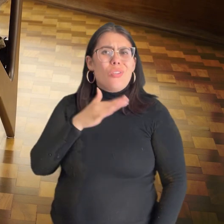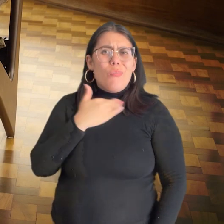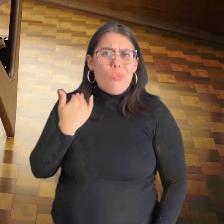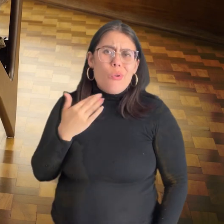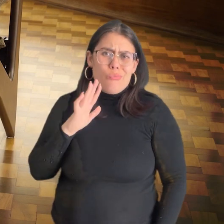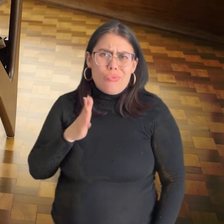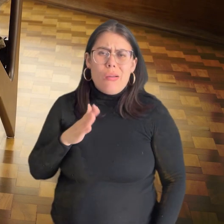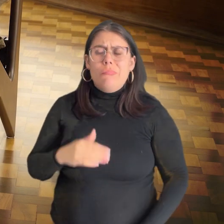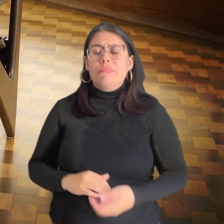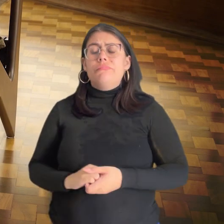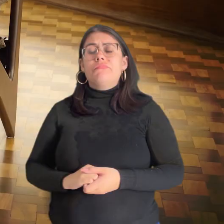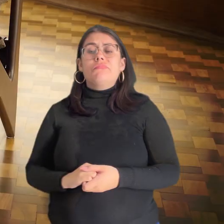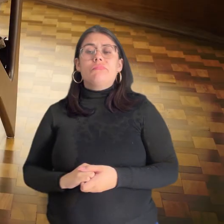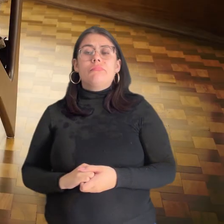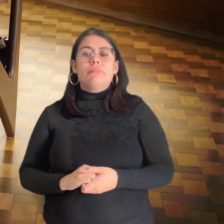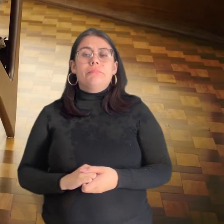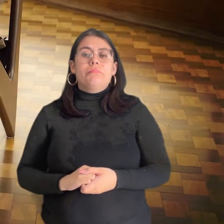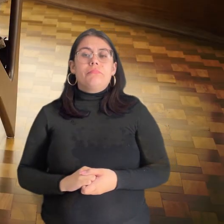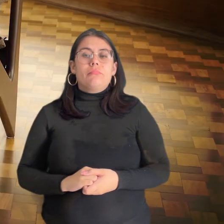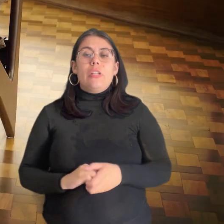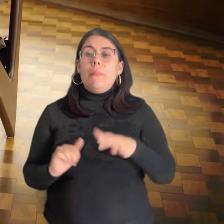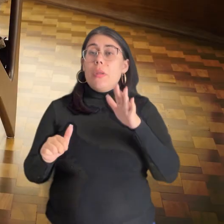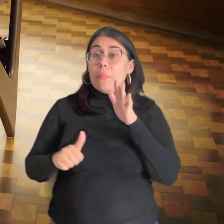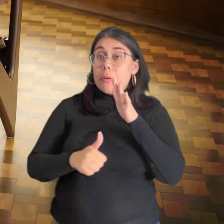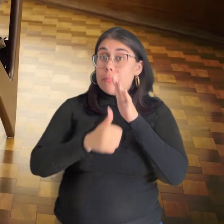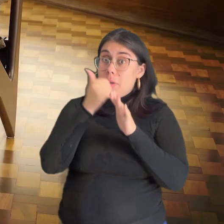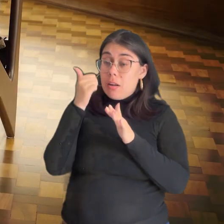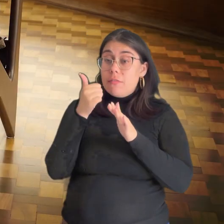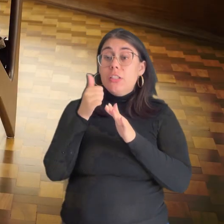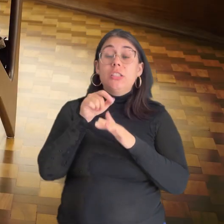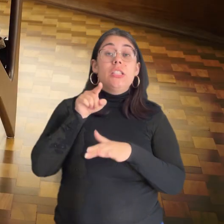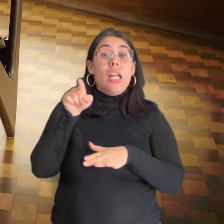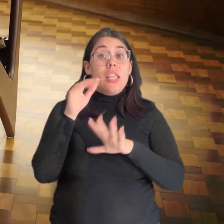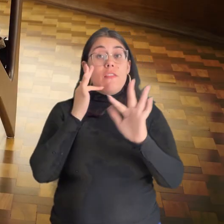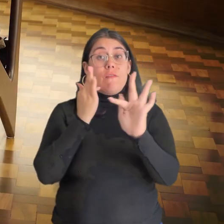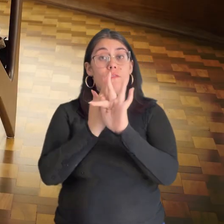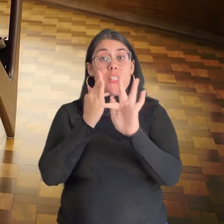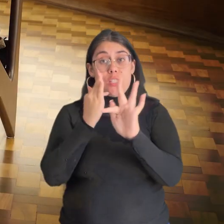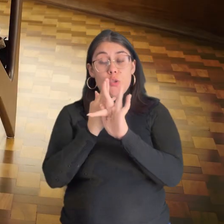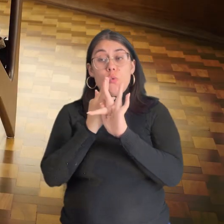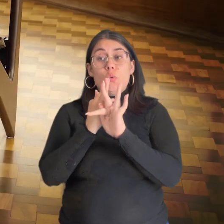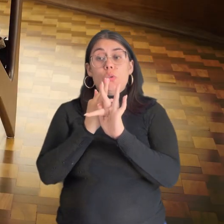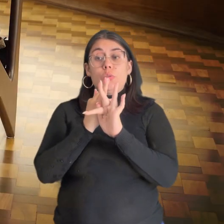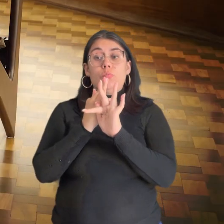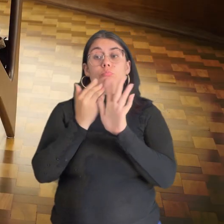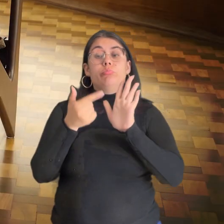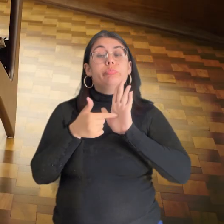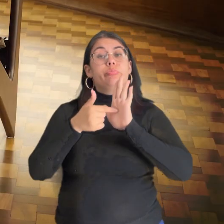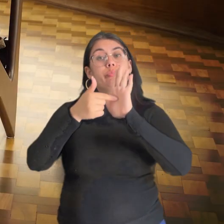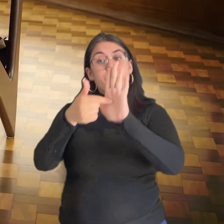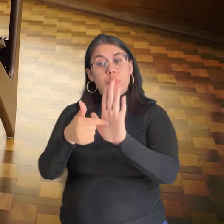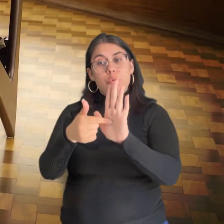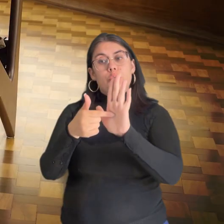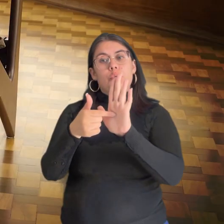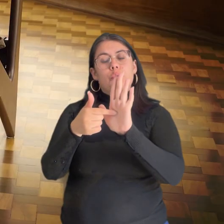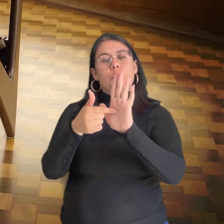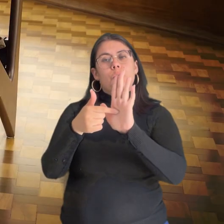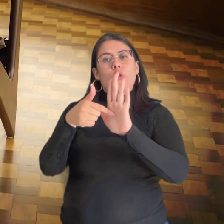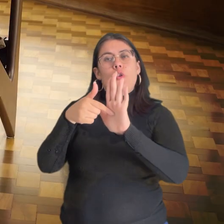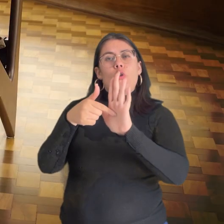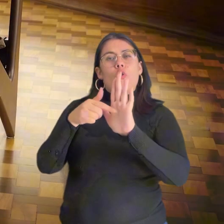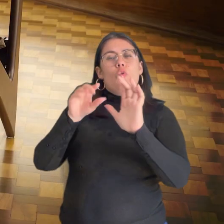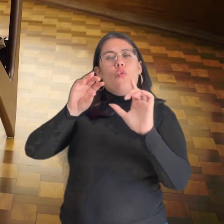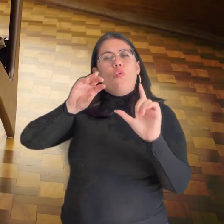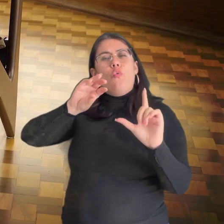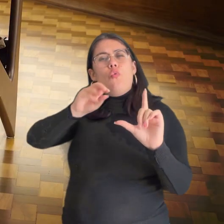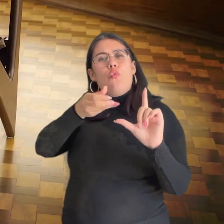faleceu, Paul Sabine. E pela primeira vez esse físico estabeleceu a relação